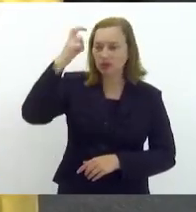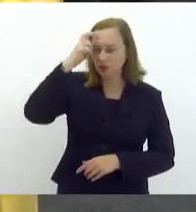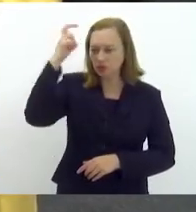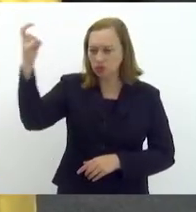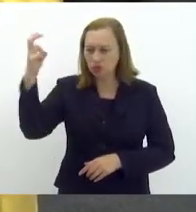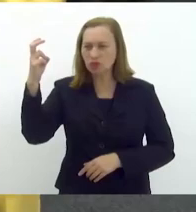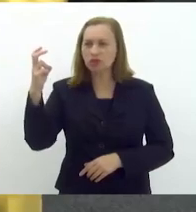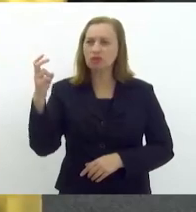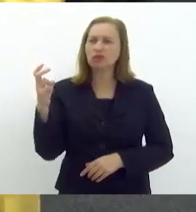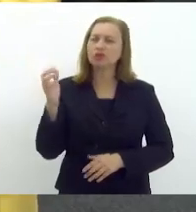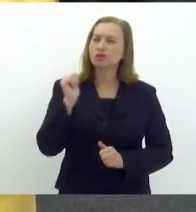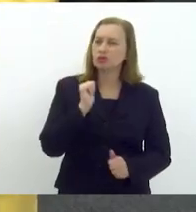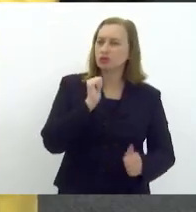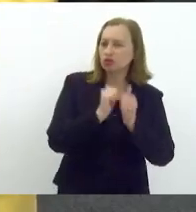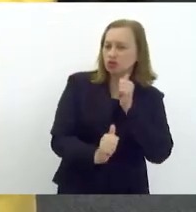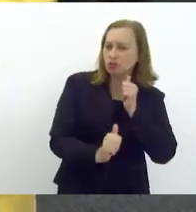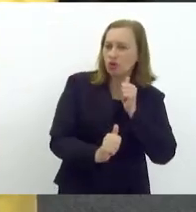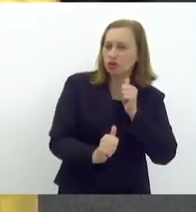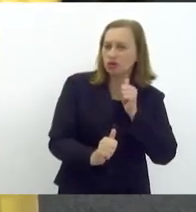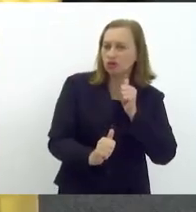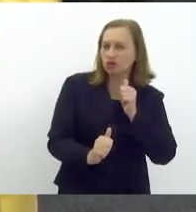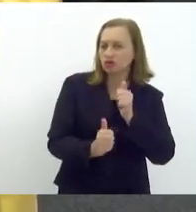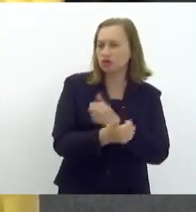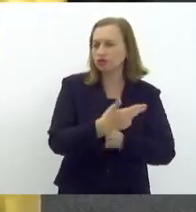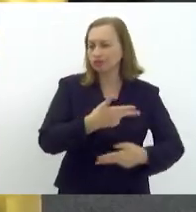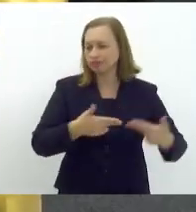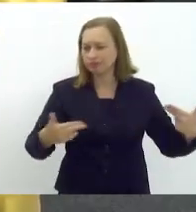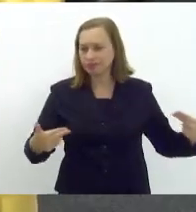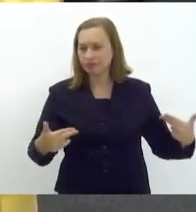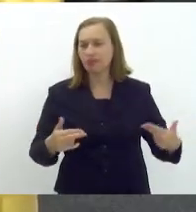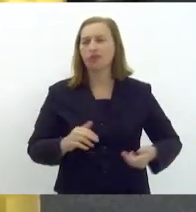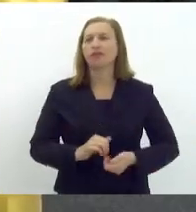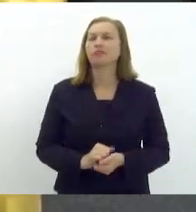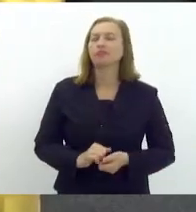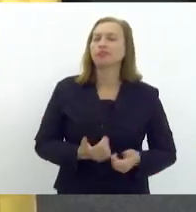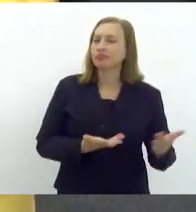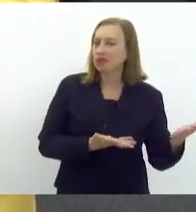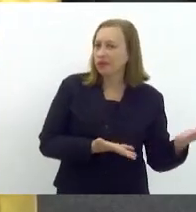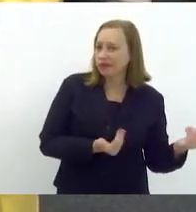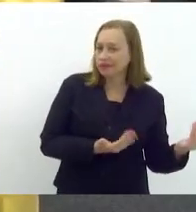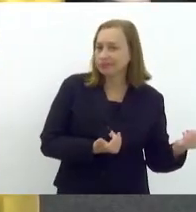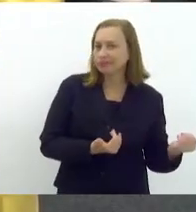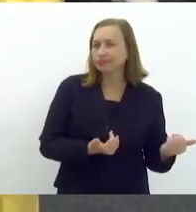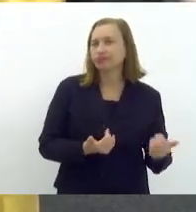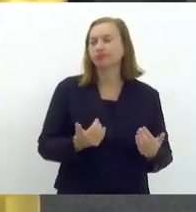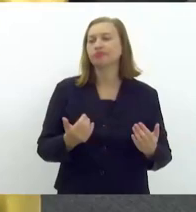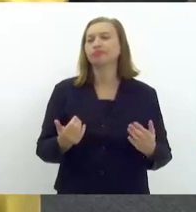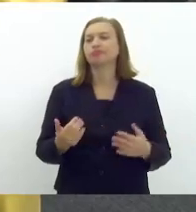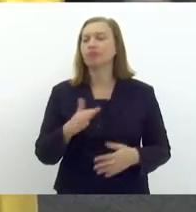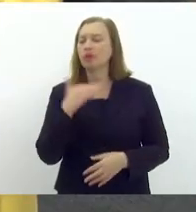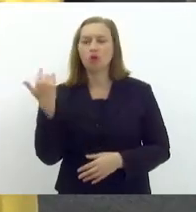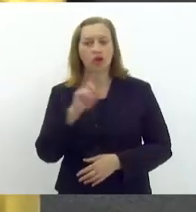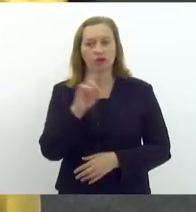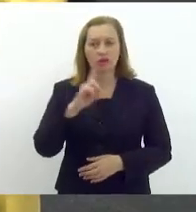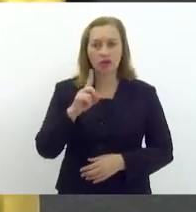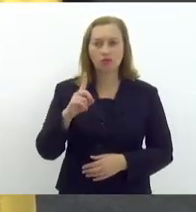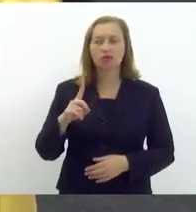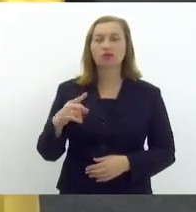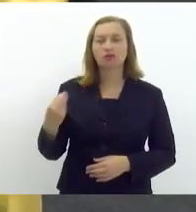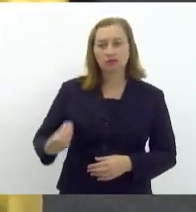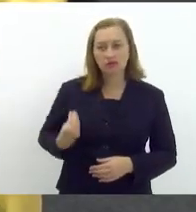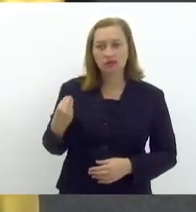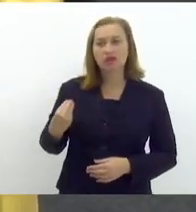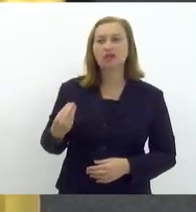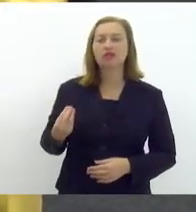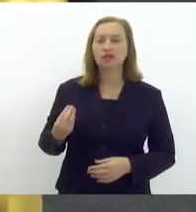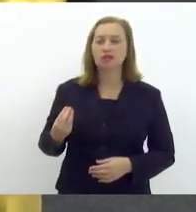esporte até como mecanismo que abre a juventude não é para morrer é para brilhar tem que abrir as portas